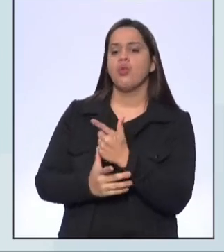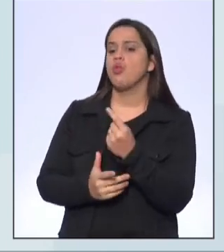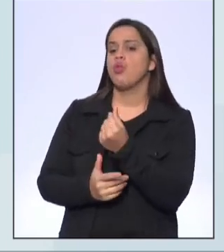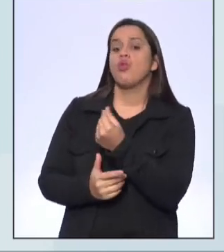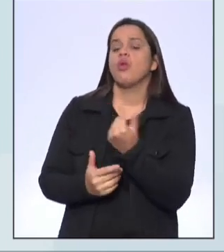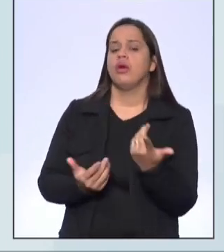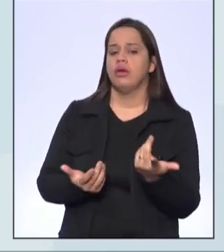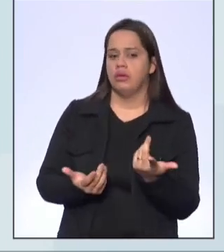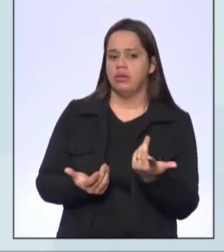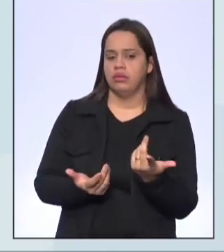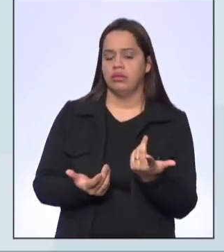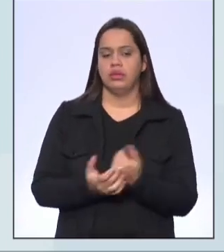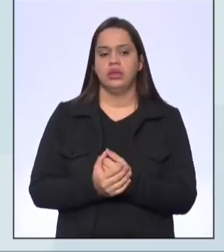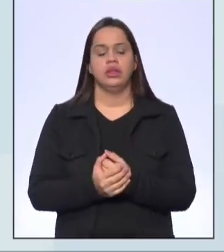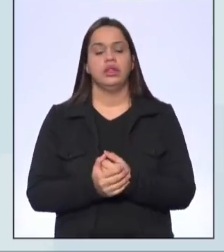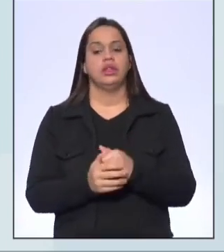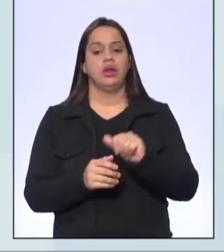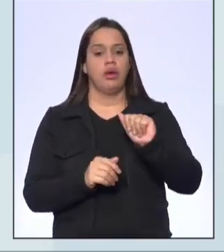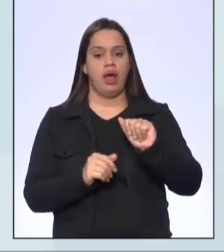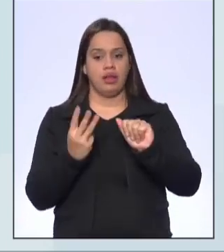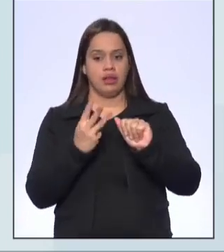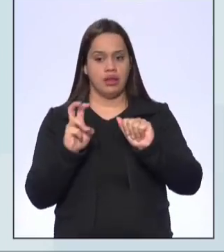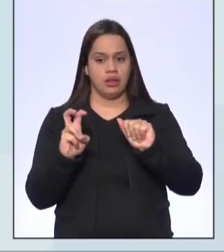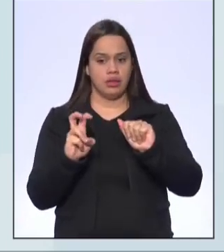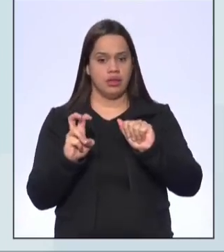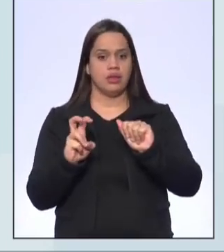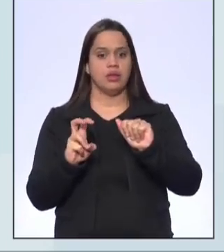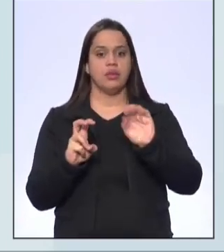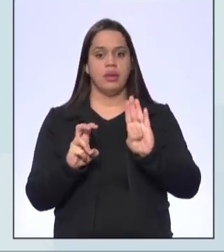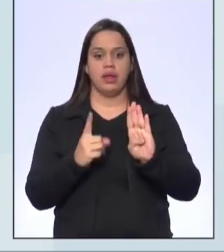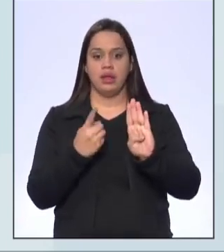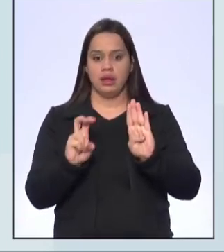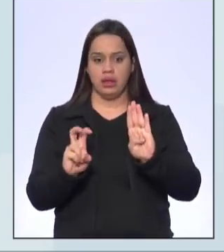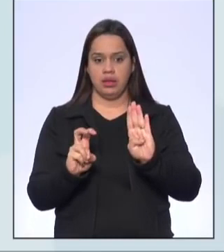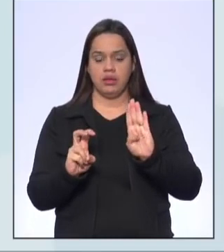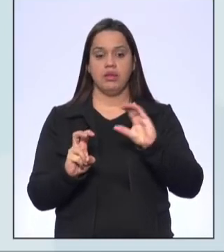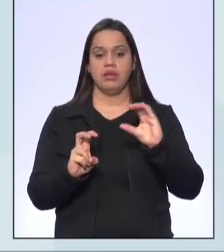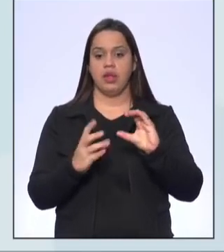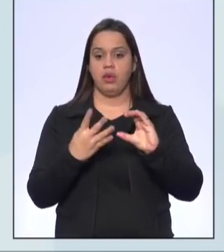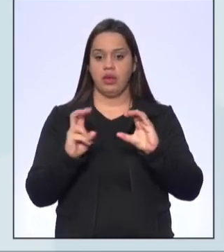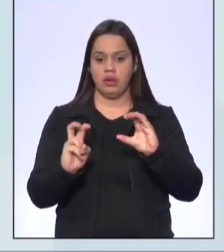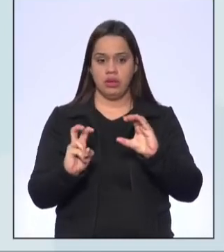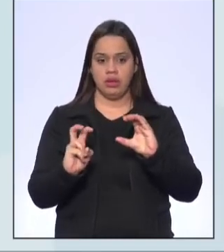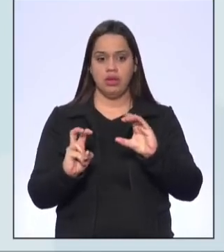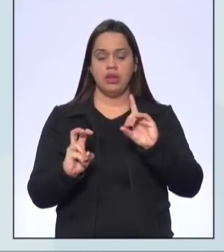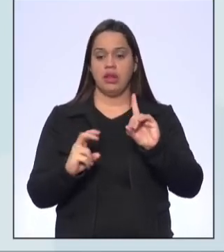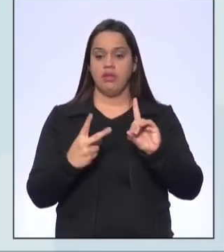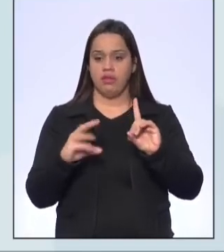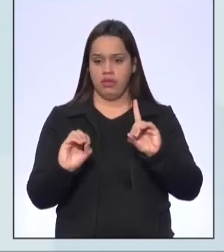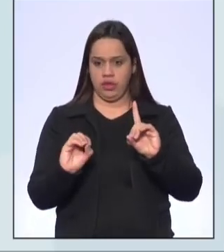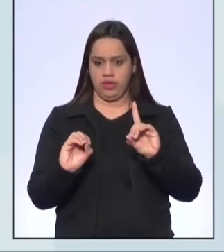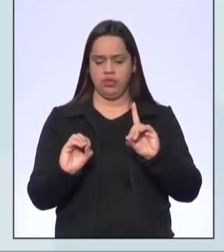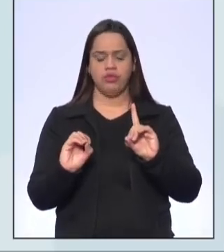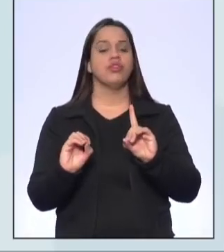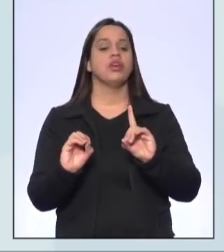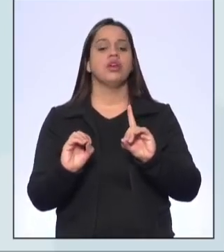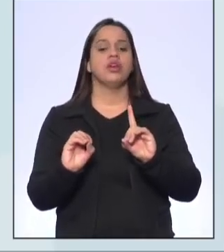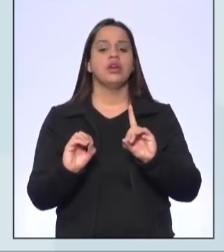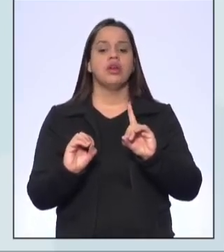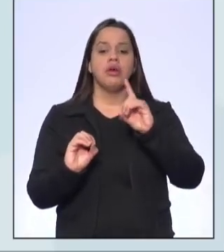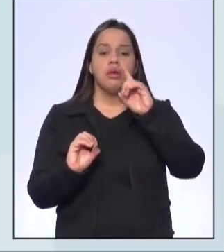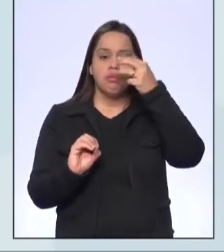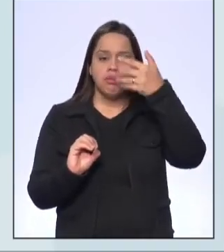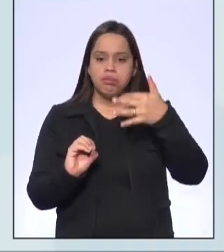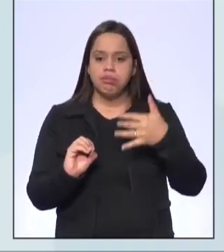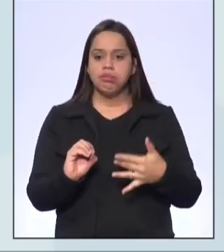desconto. Então, na alternativa A, 35, na B, 15, na C, 45 e na D, 20. Qual dessas, né?